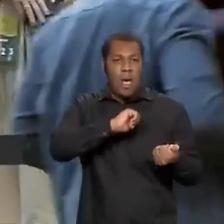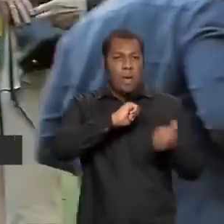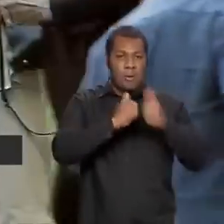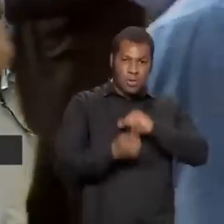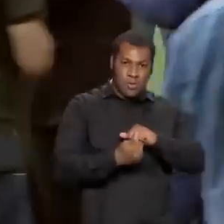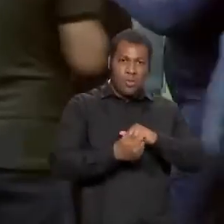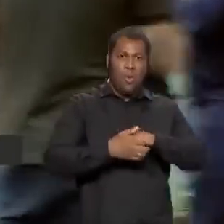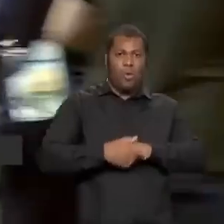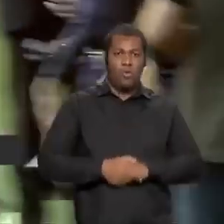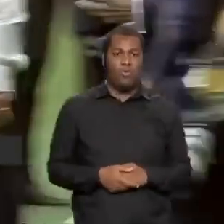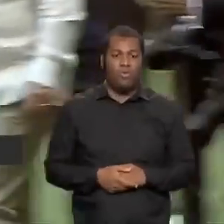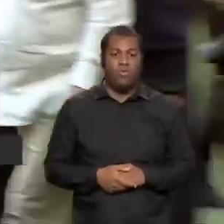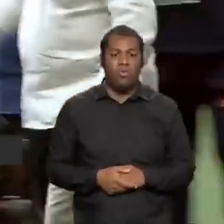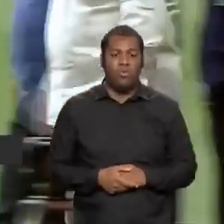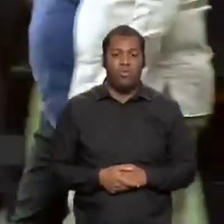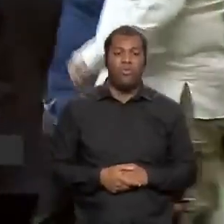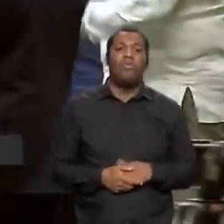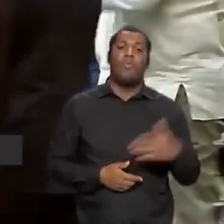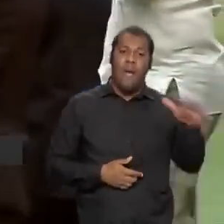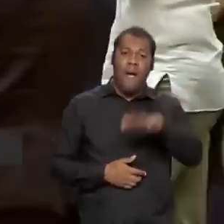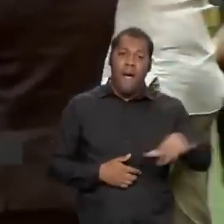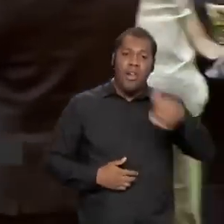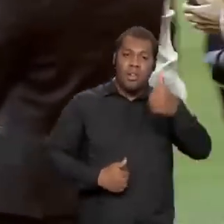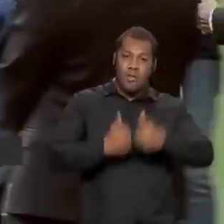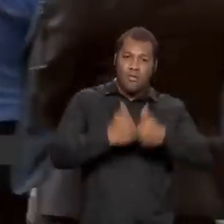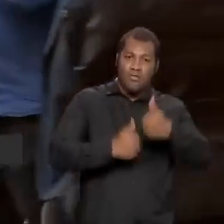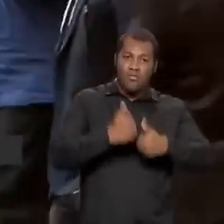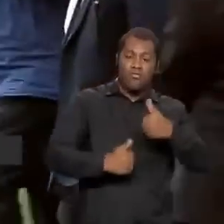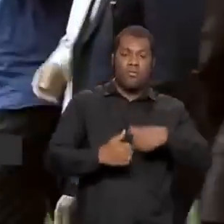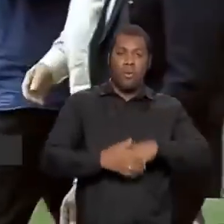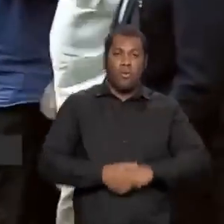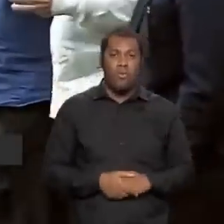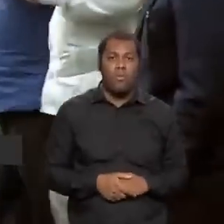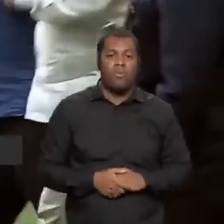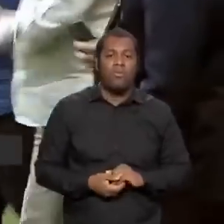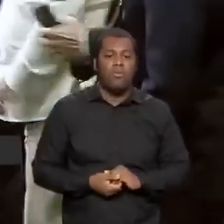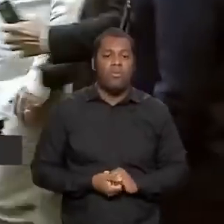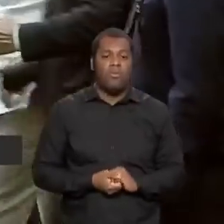atleta profissional do futebol feminino.